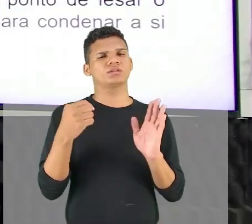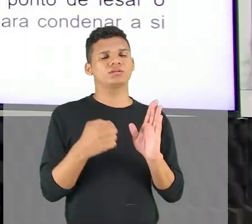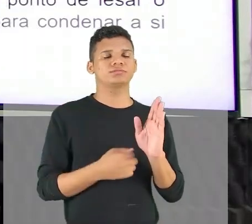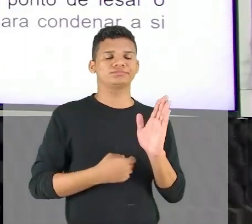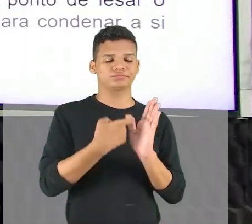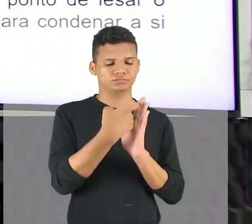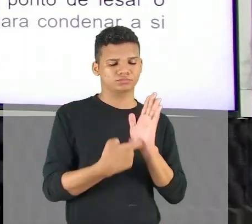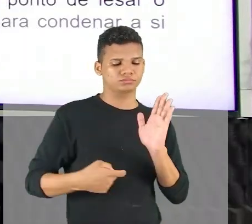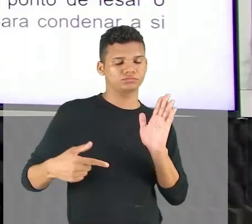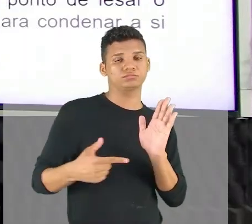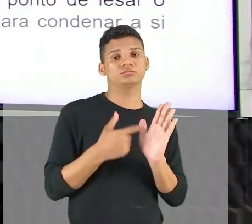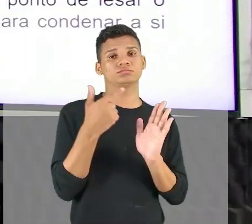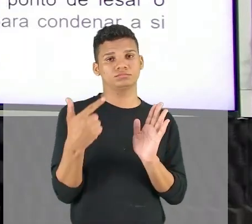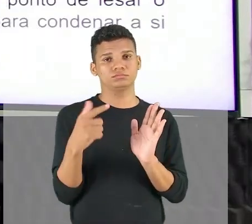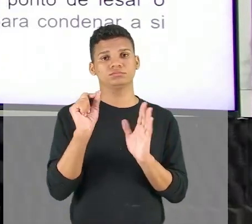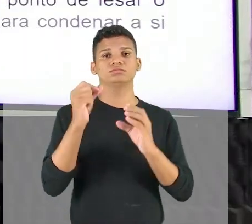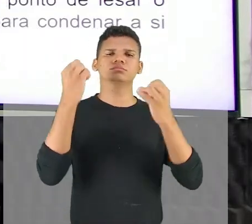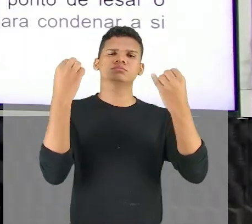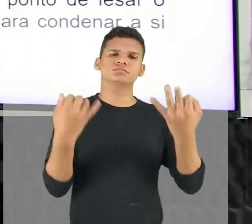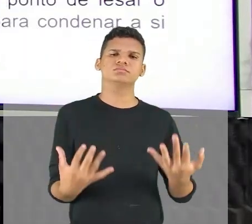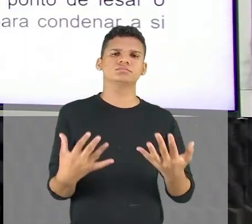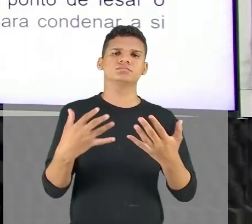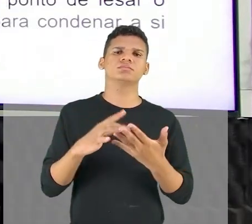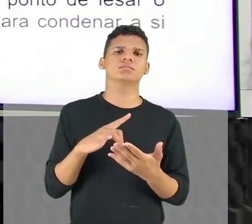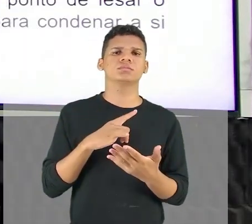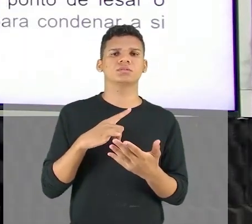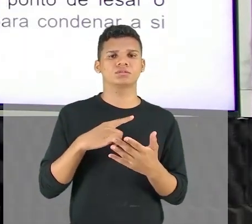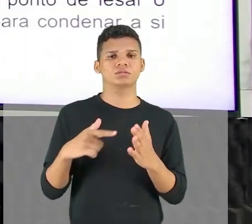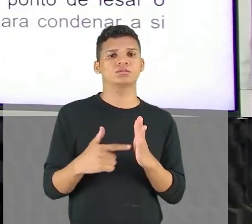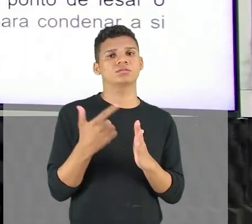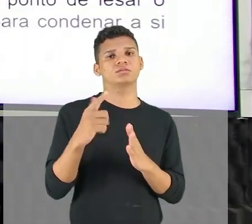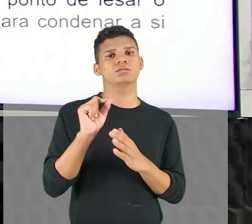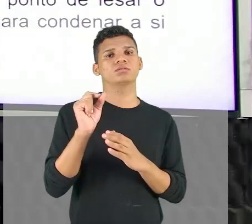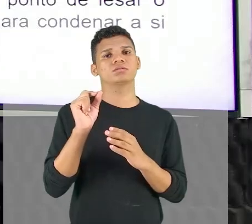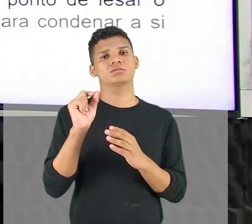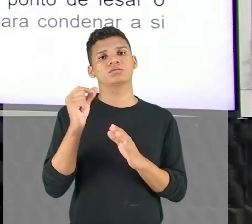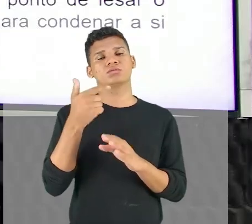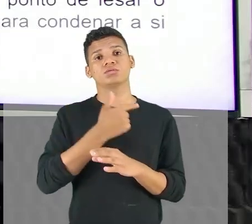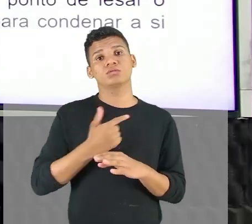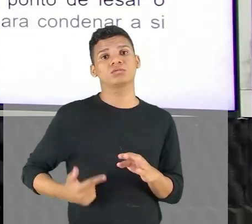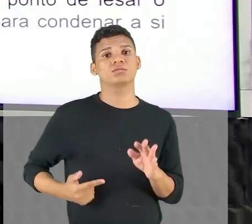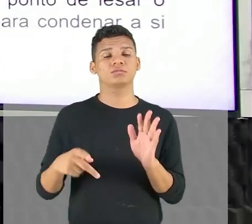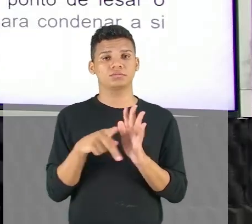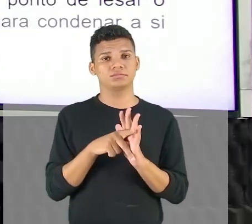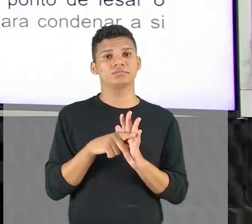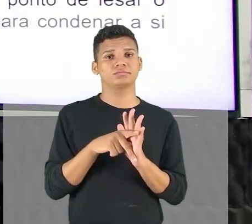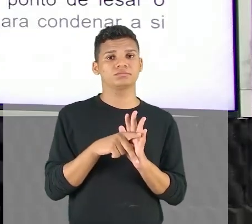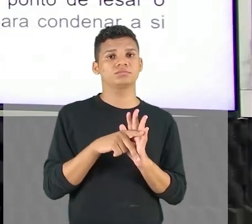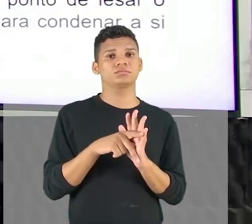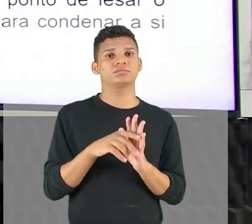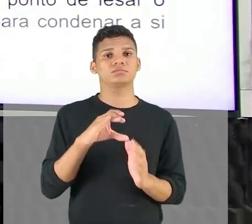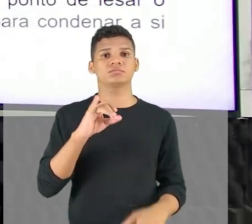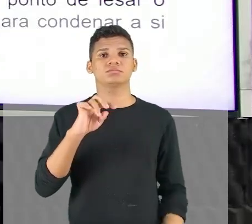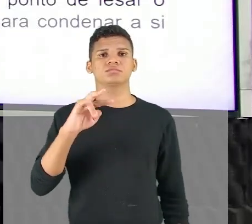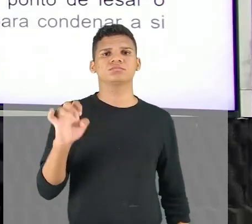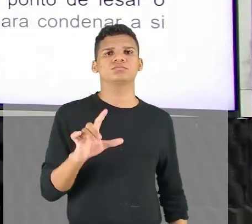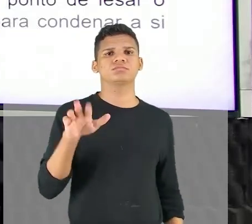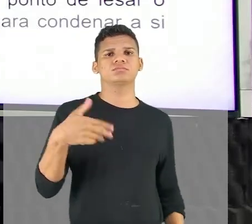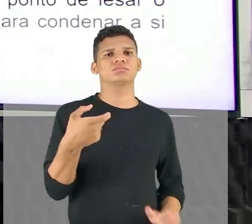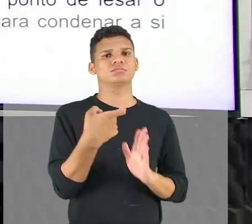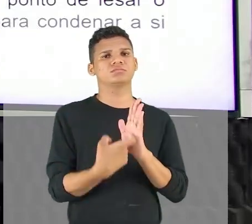outro contratualista, que ele fala aqui no segundo tratado sobre o governo civil, né? Então, o texto 2 diz o